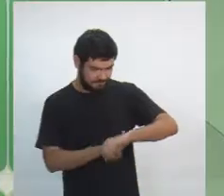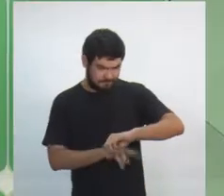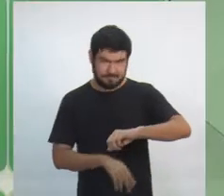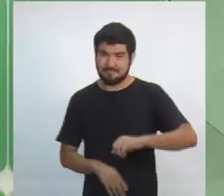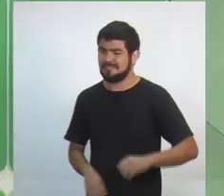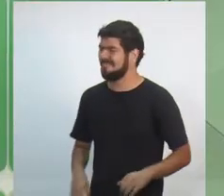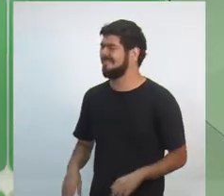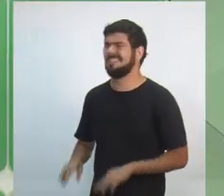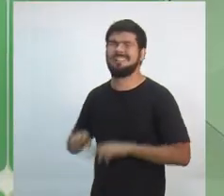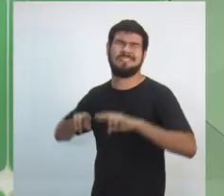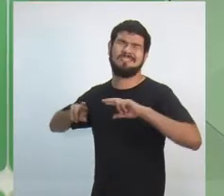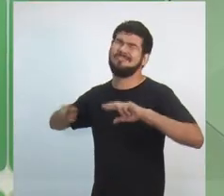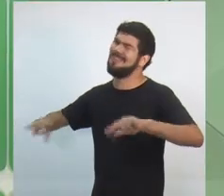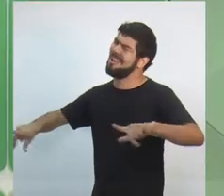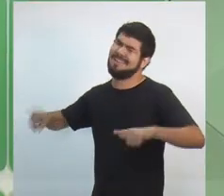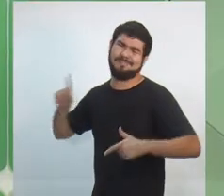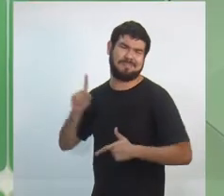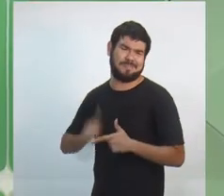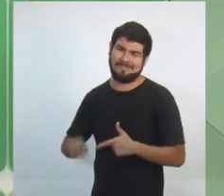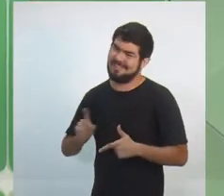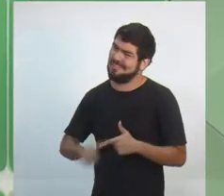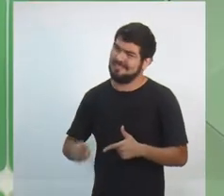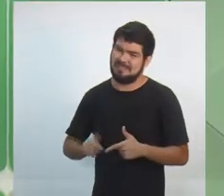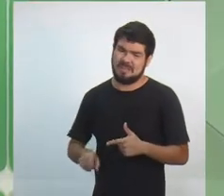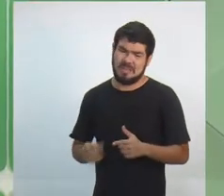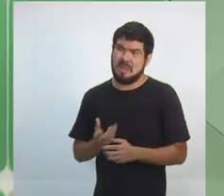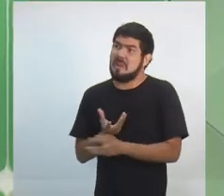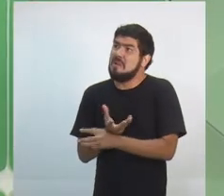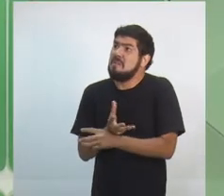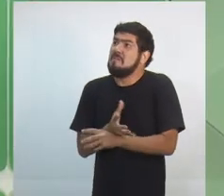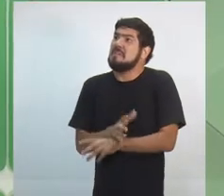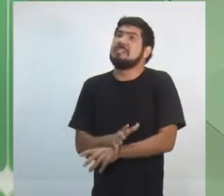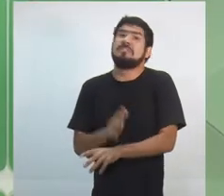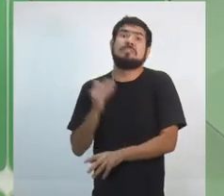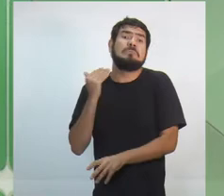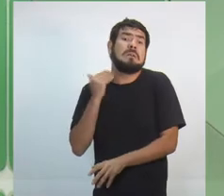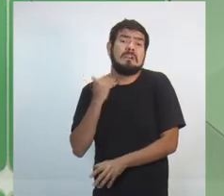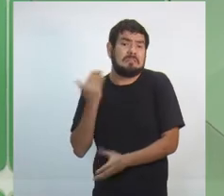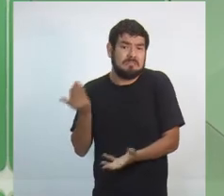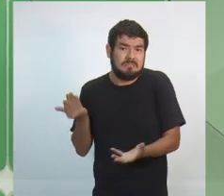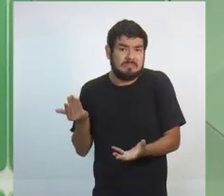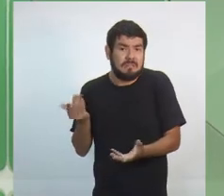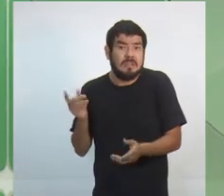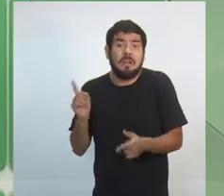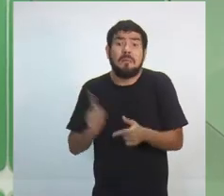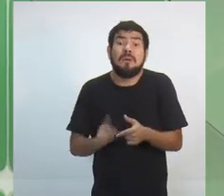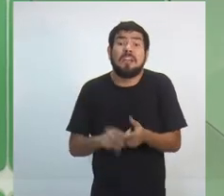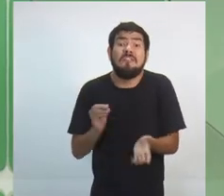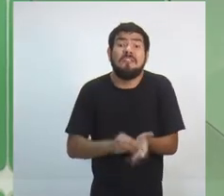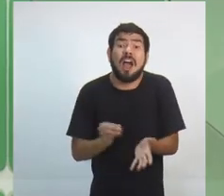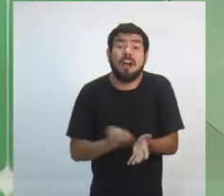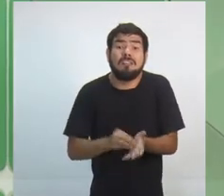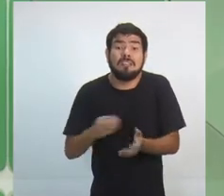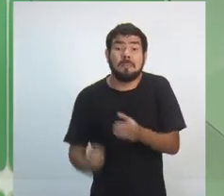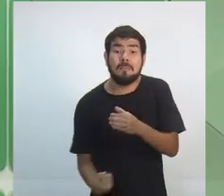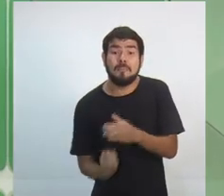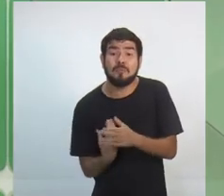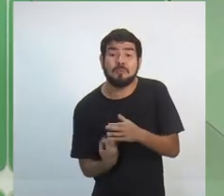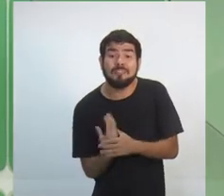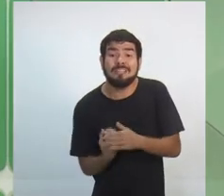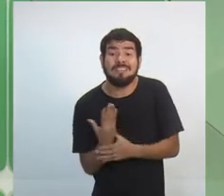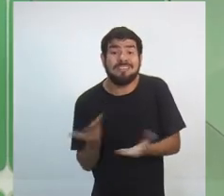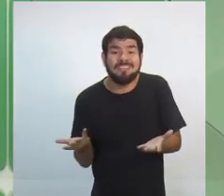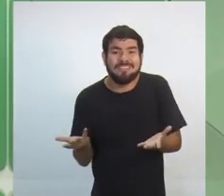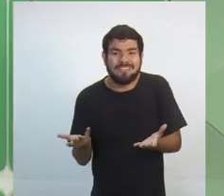Esse não é o grande problema. O vazio bancário existe quando você não tem produção. Quando tem produção, o